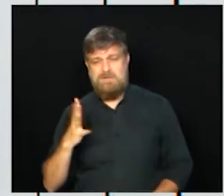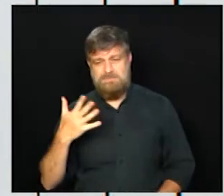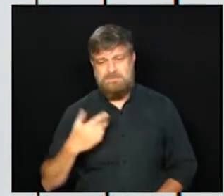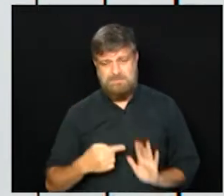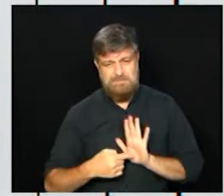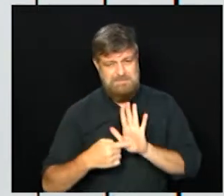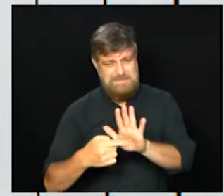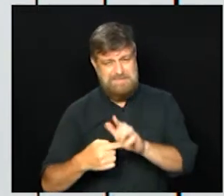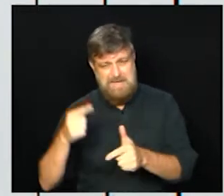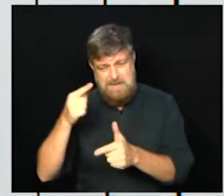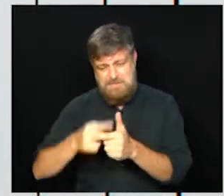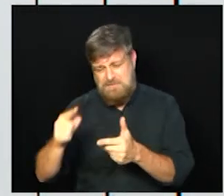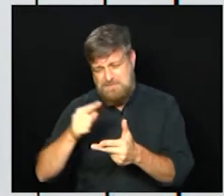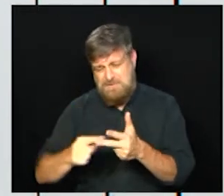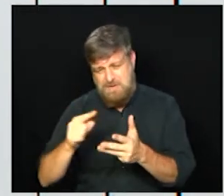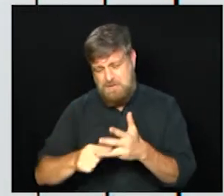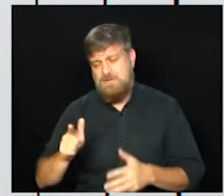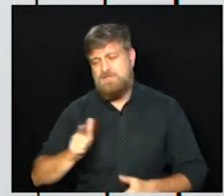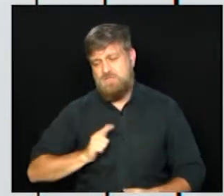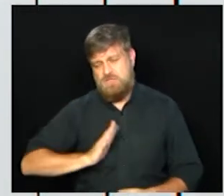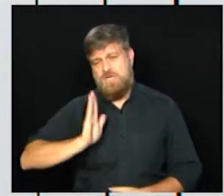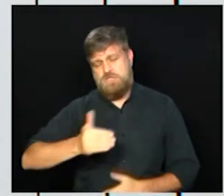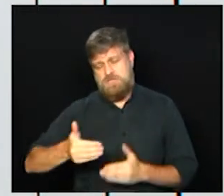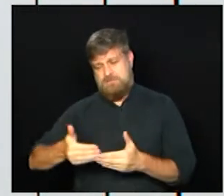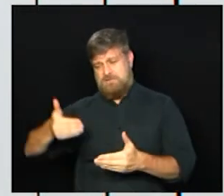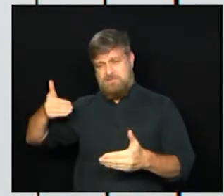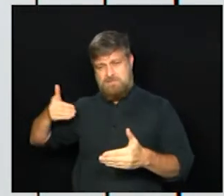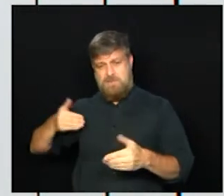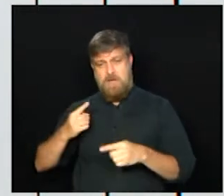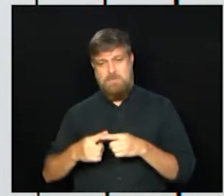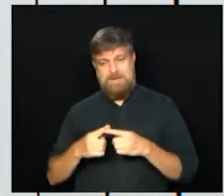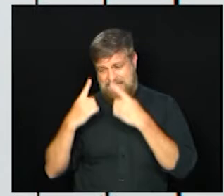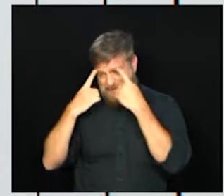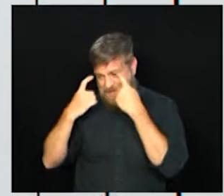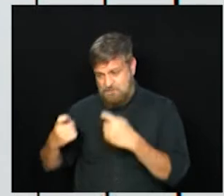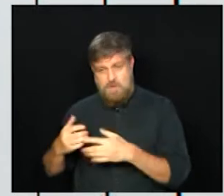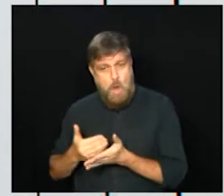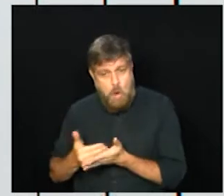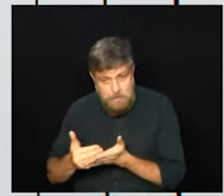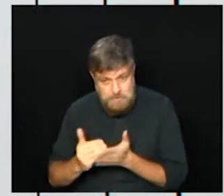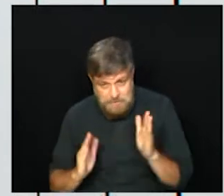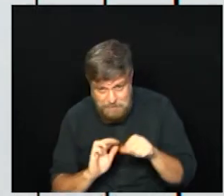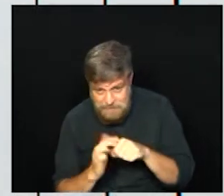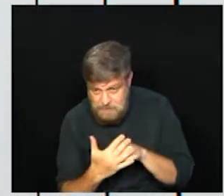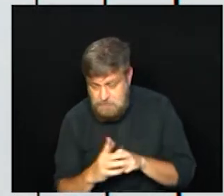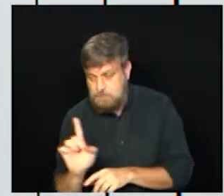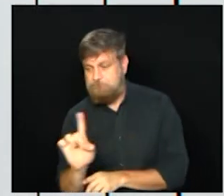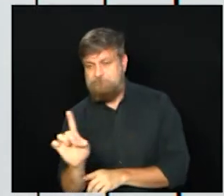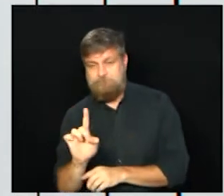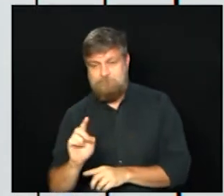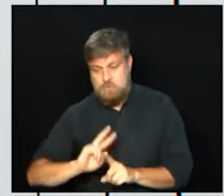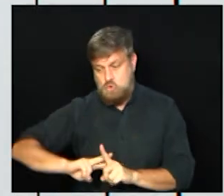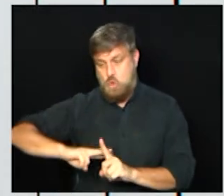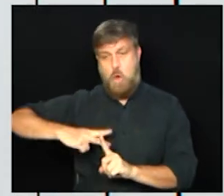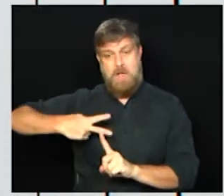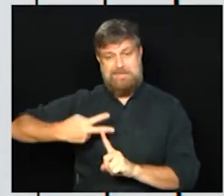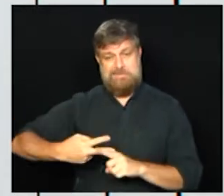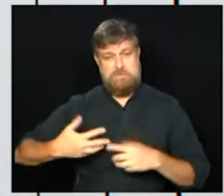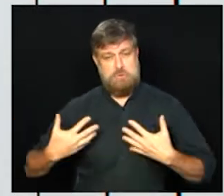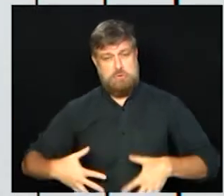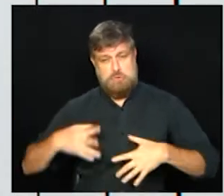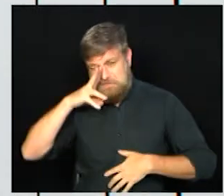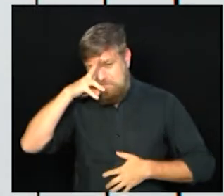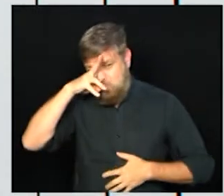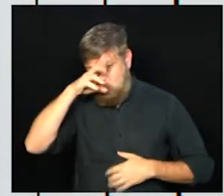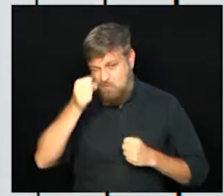muitos dos problemas que a gente tinha, né, porque o ciclo de violência, ela não começou na pandemia, ele se intensificou, porque a gente viu o